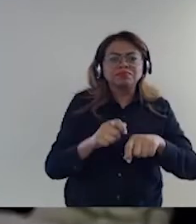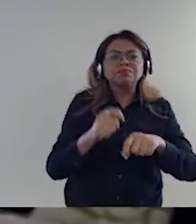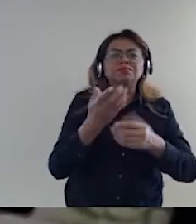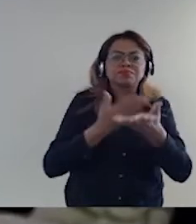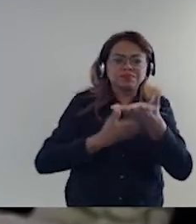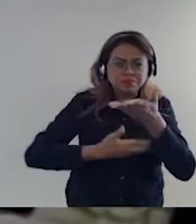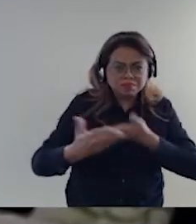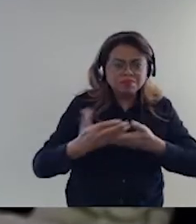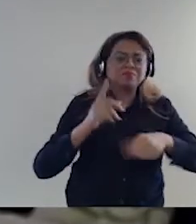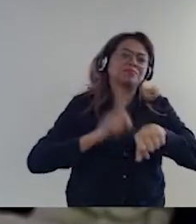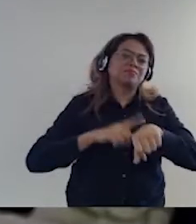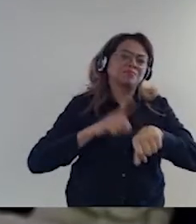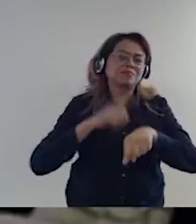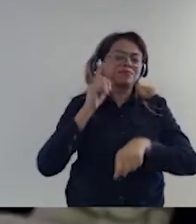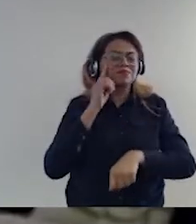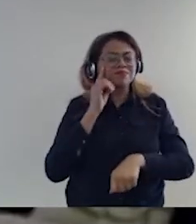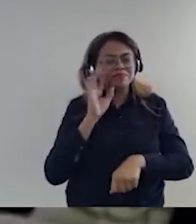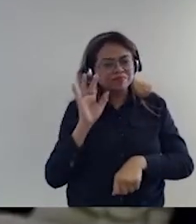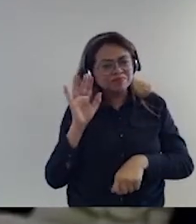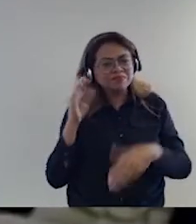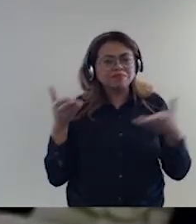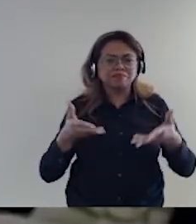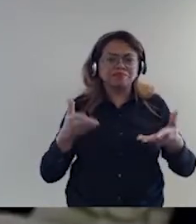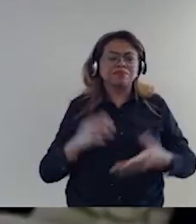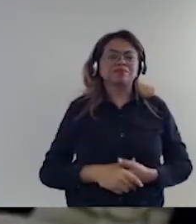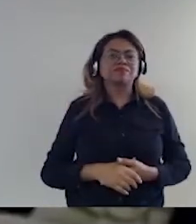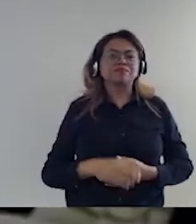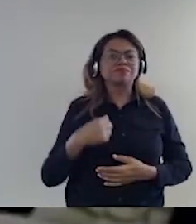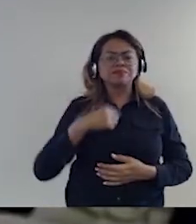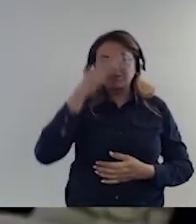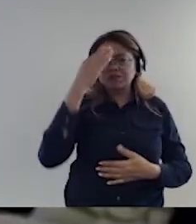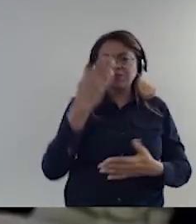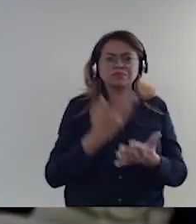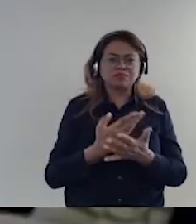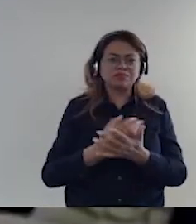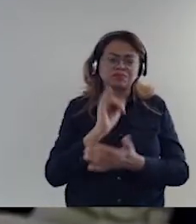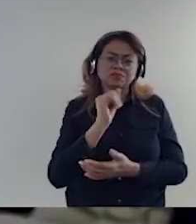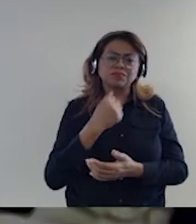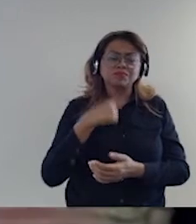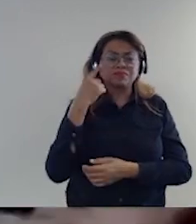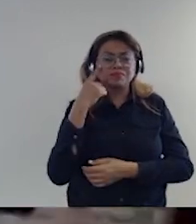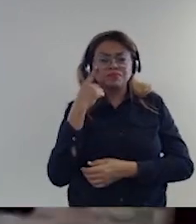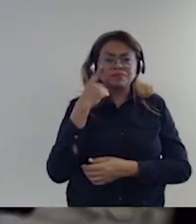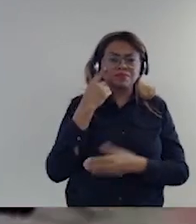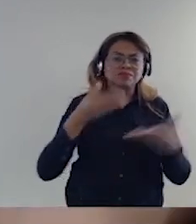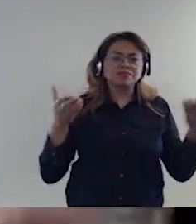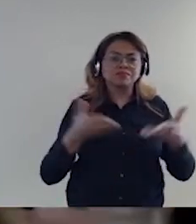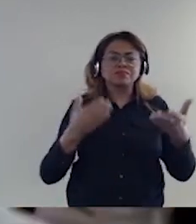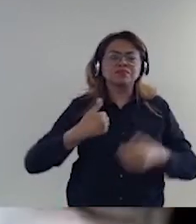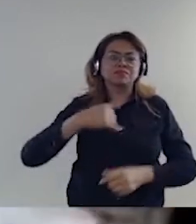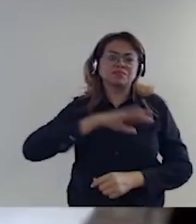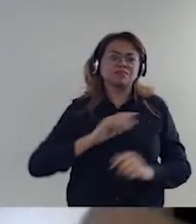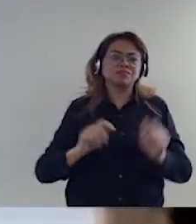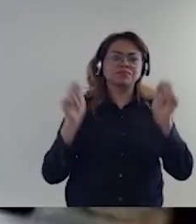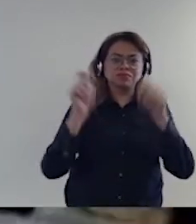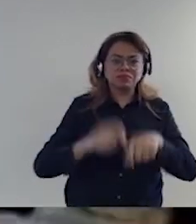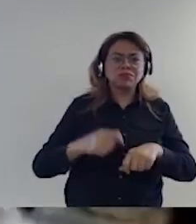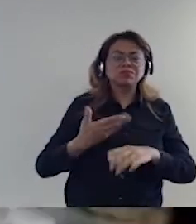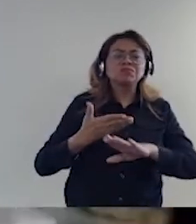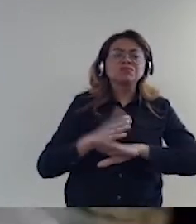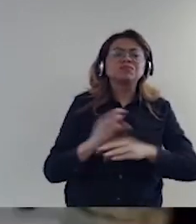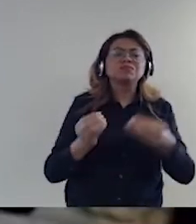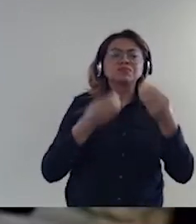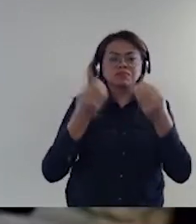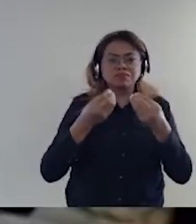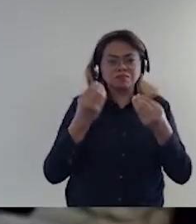aqui um tempo de reflexão. Eu creio que se nós pensarmos naquilo que se está a passar e para poder dizer como o direito português vai responder